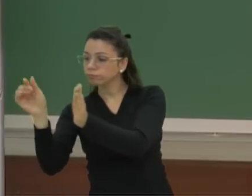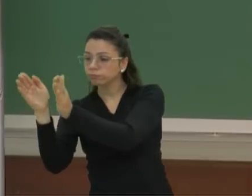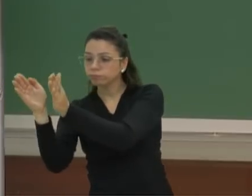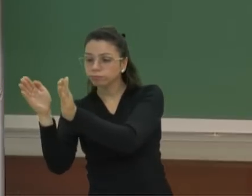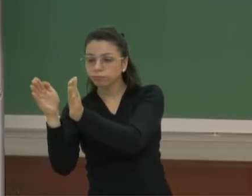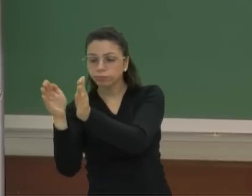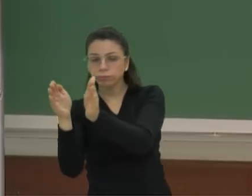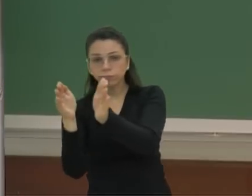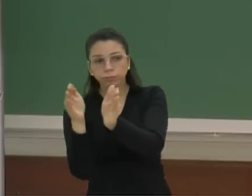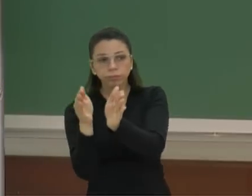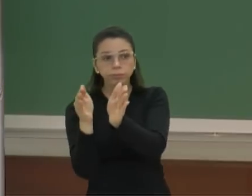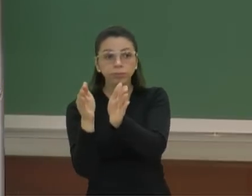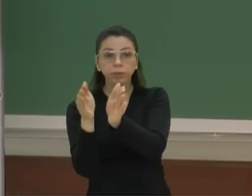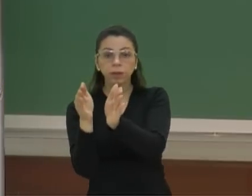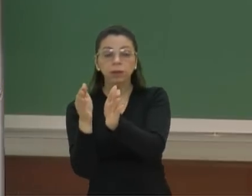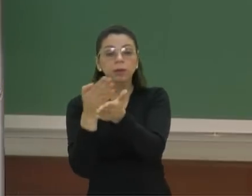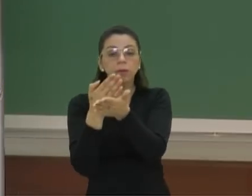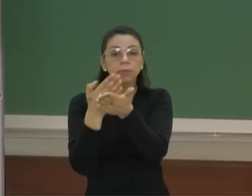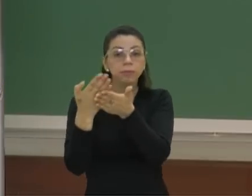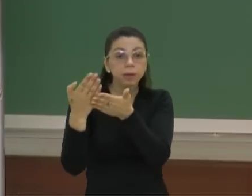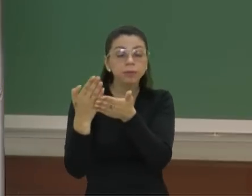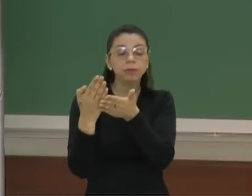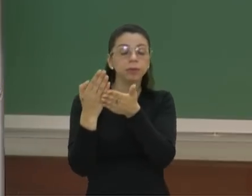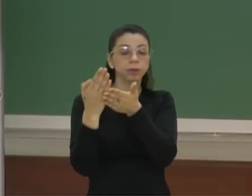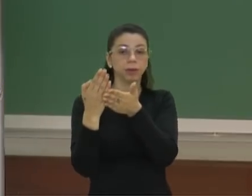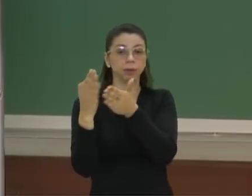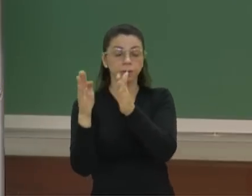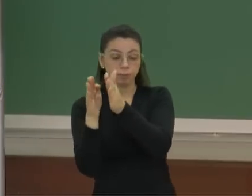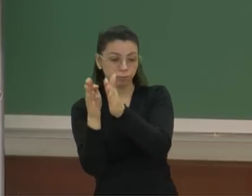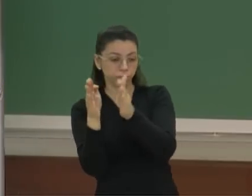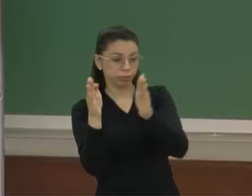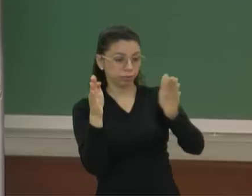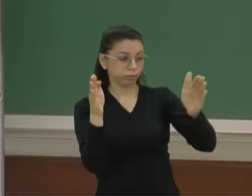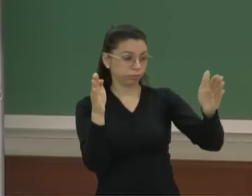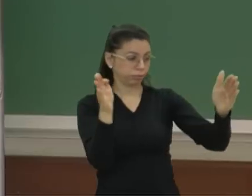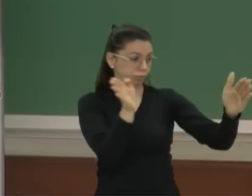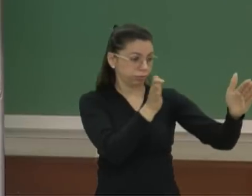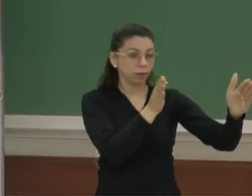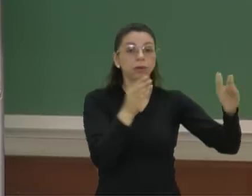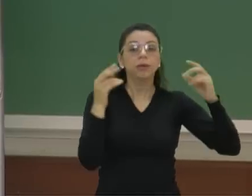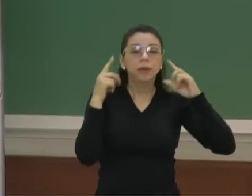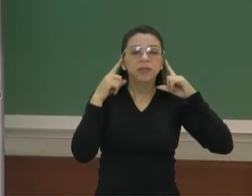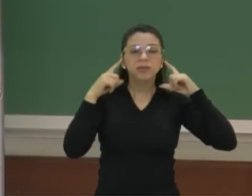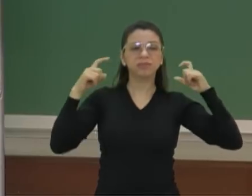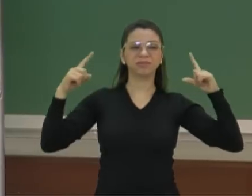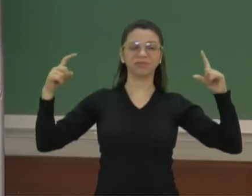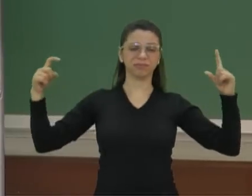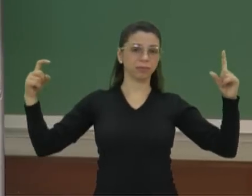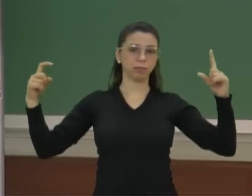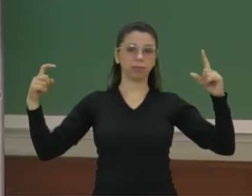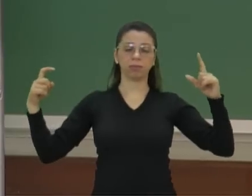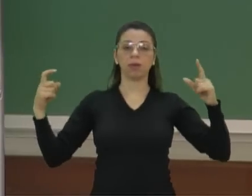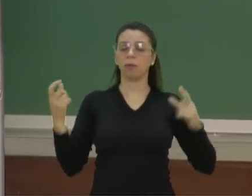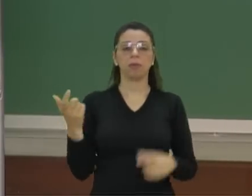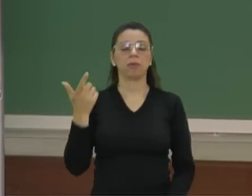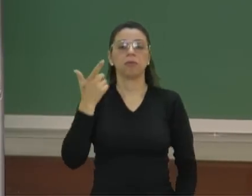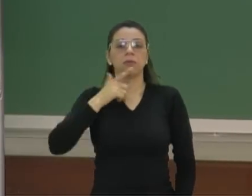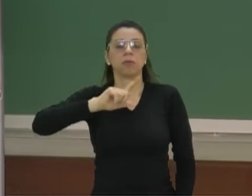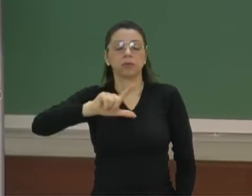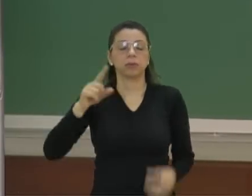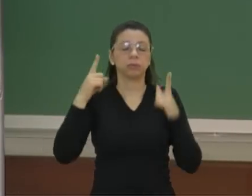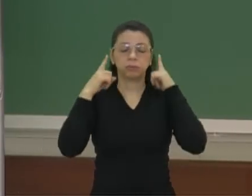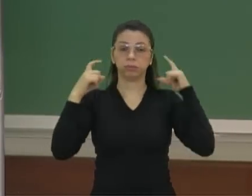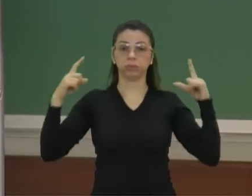moderado e alto, e daí ele pode se tornar muito alto, extremamente alto e insuportável. A partir